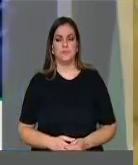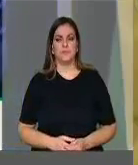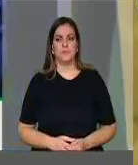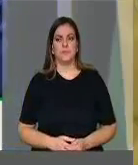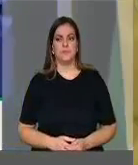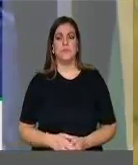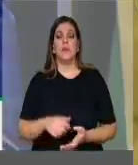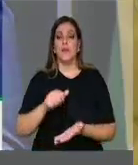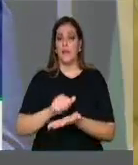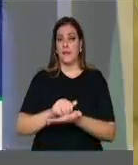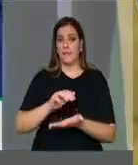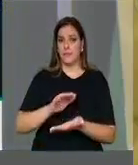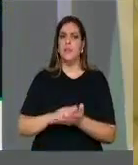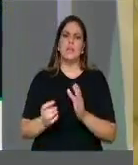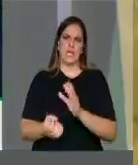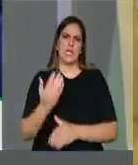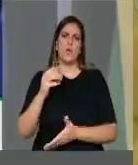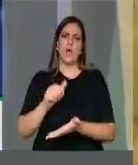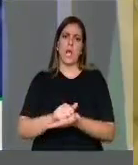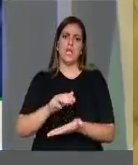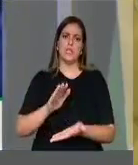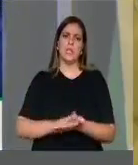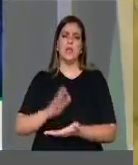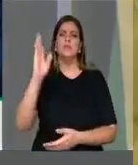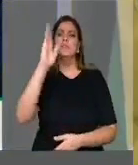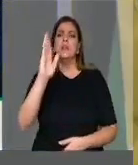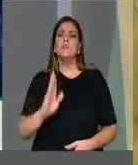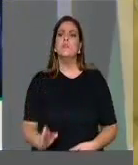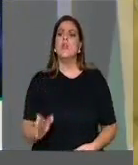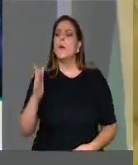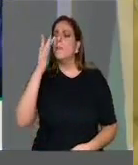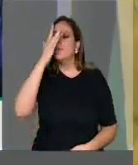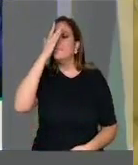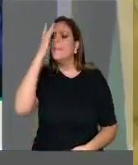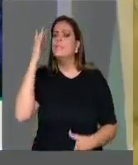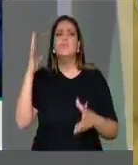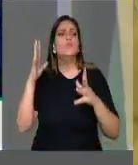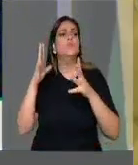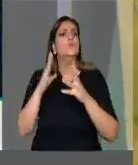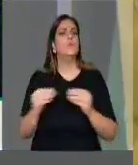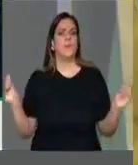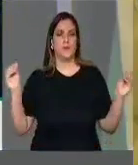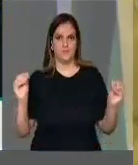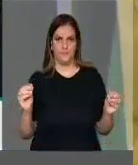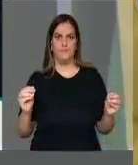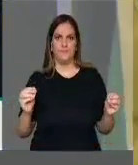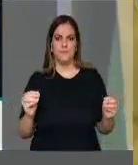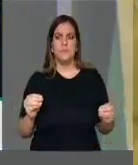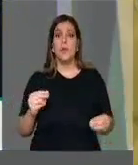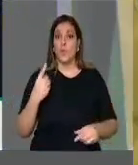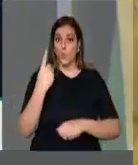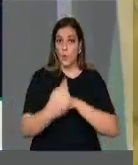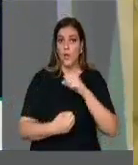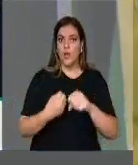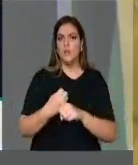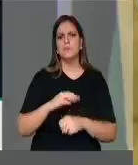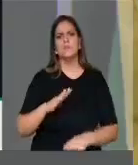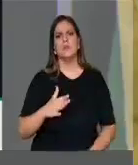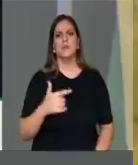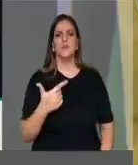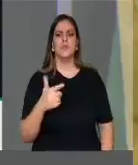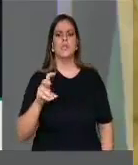do Cadastro Nacional de Pessoas Desaparecidas no nosso país. Só para a gente ter uma noção, por ano somem